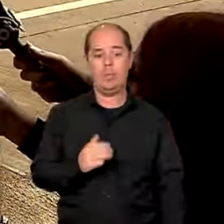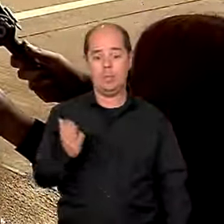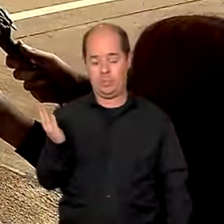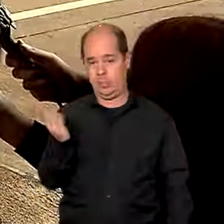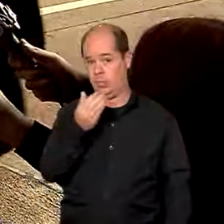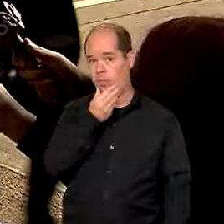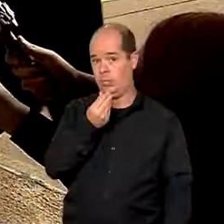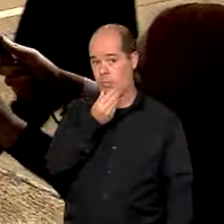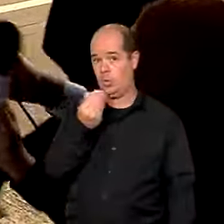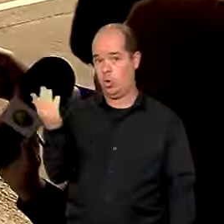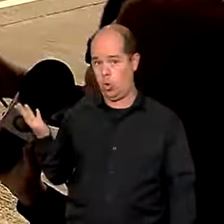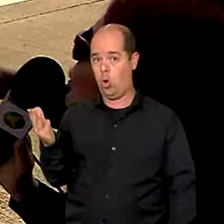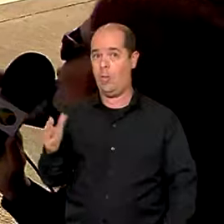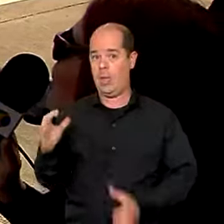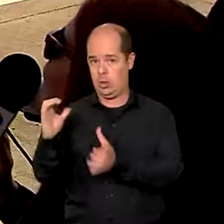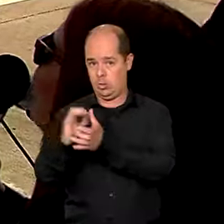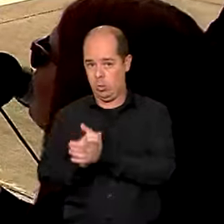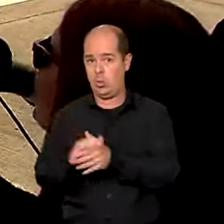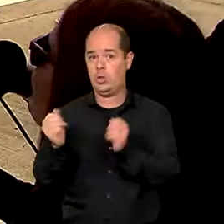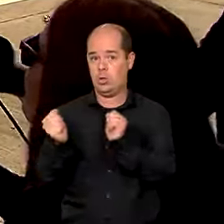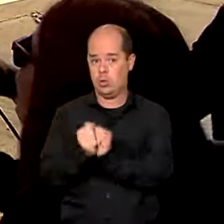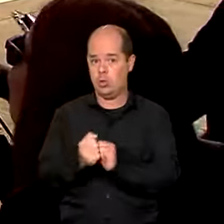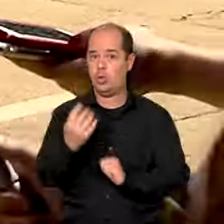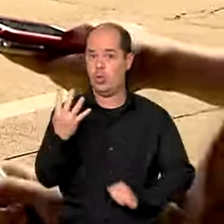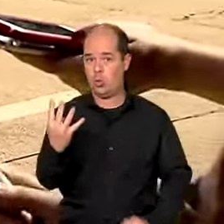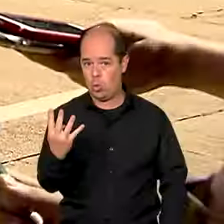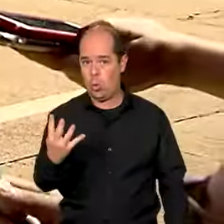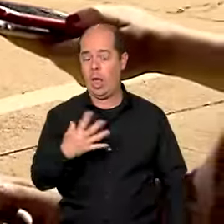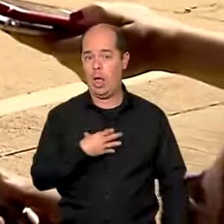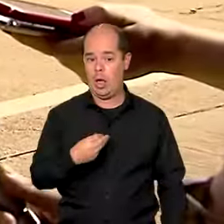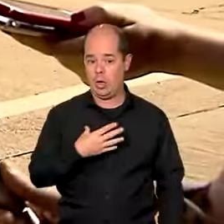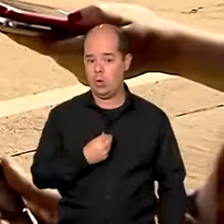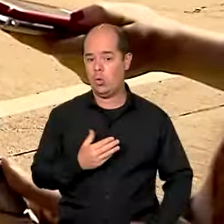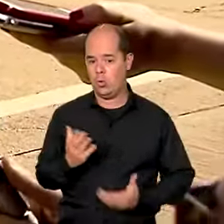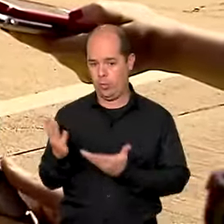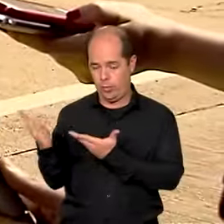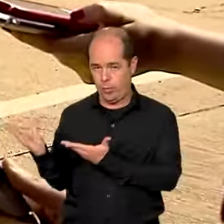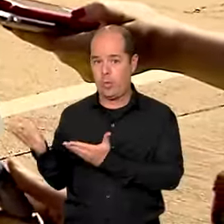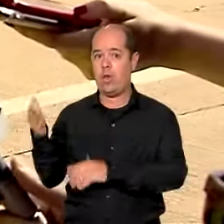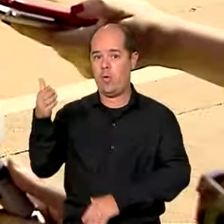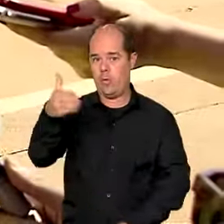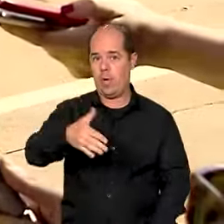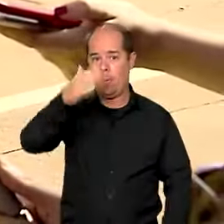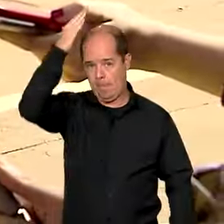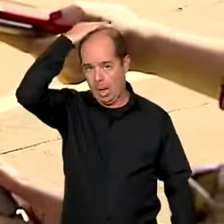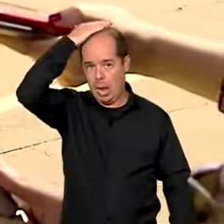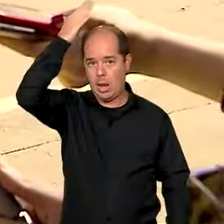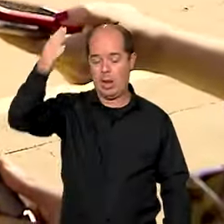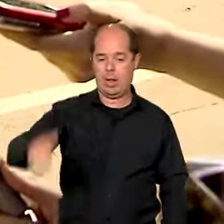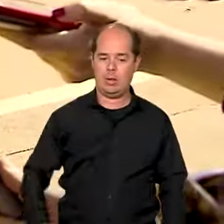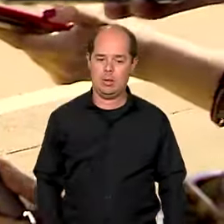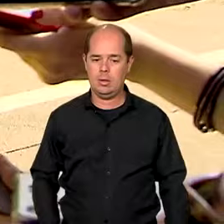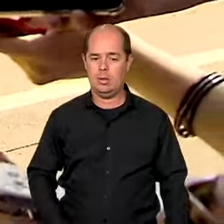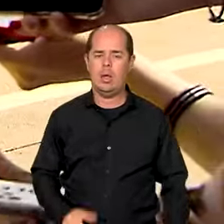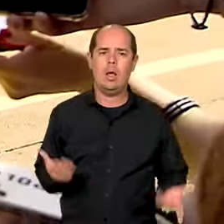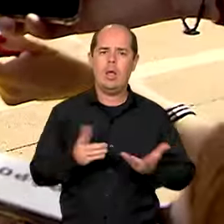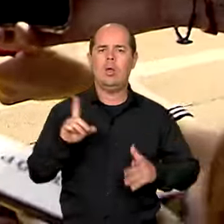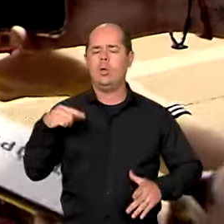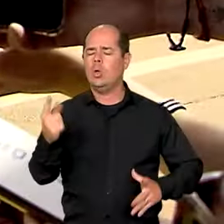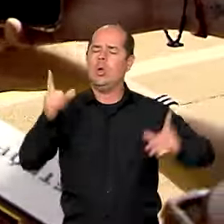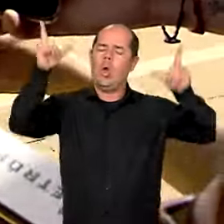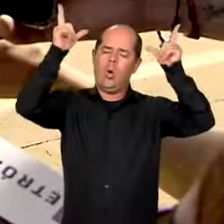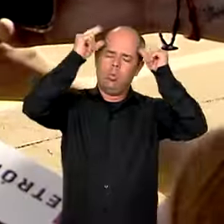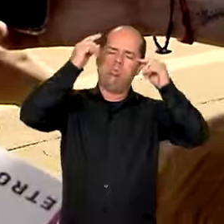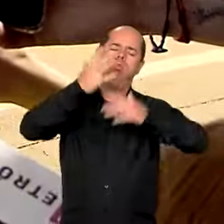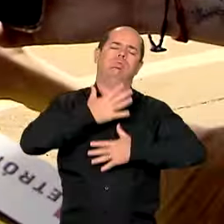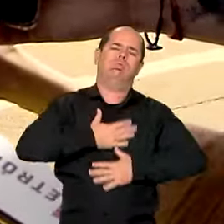e os 4 filhos, segue com a família para o Paraná. Agora a gente está mais aliviado, né? Depois que a gente passou tudo, que a gente viu lá os acontecimentos. Até